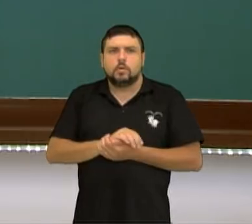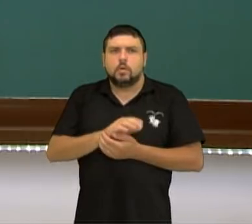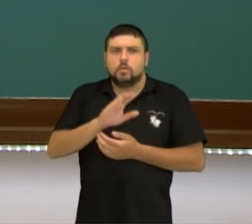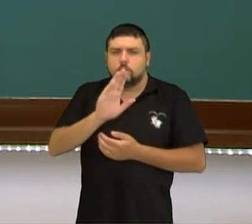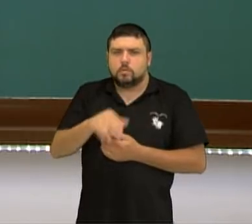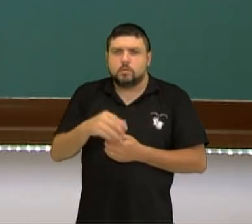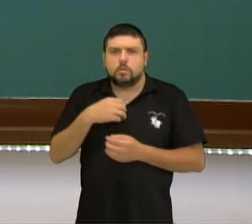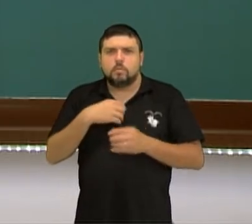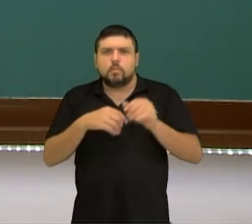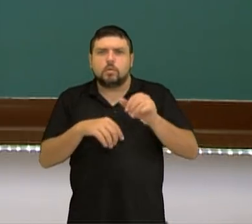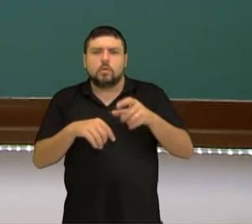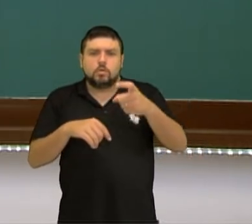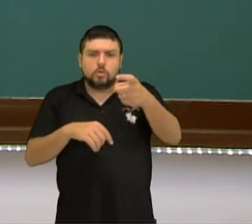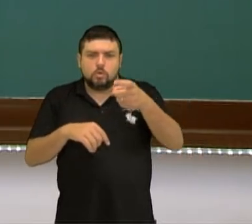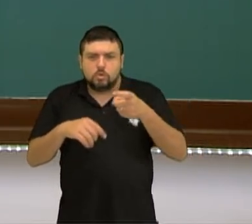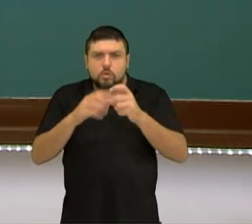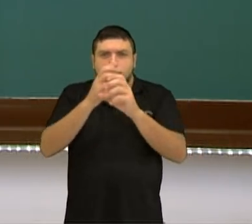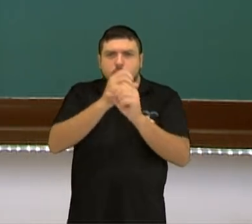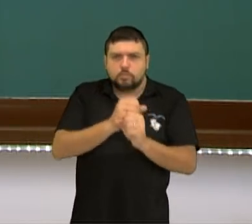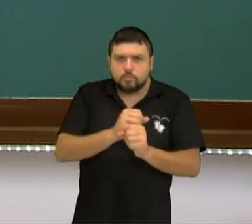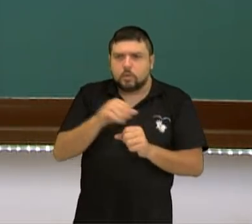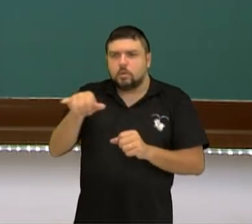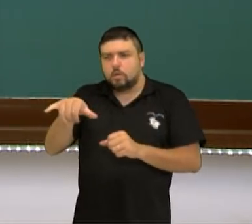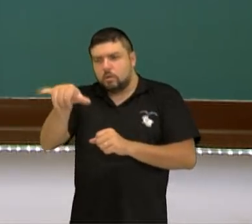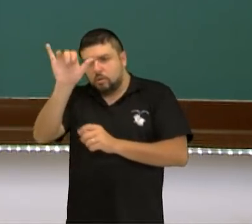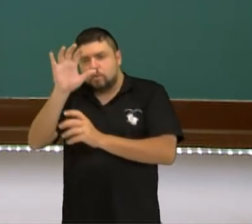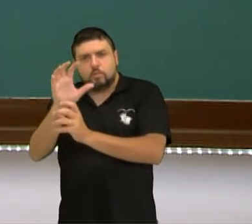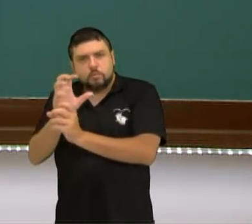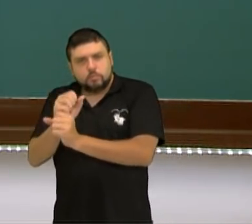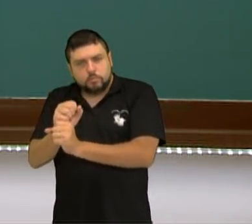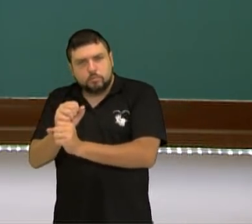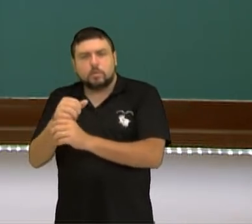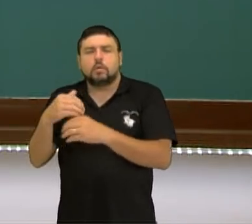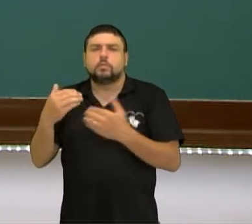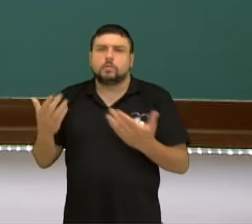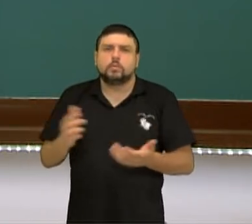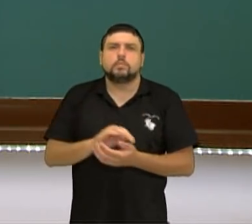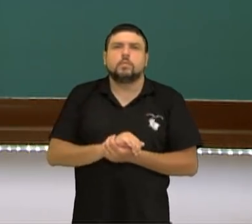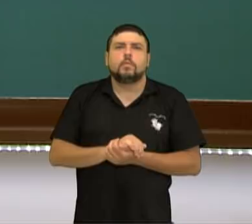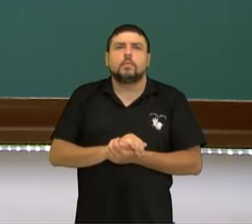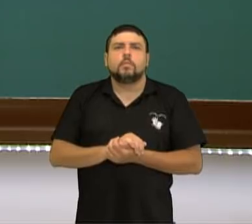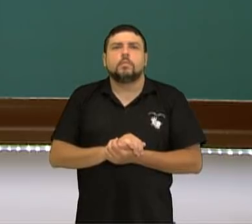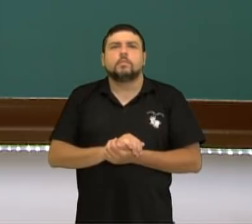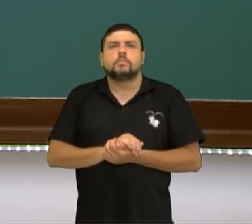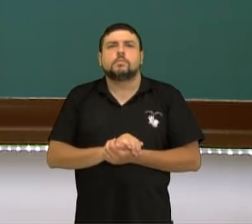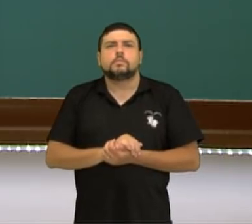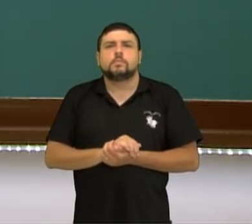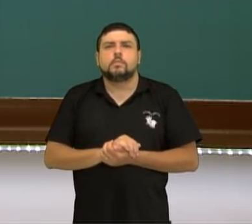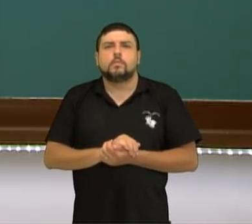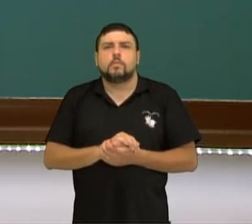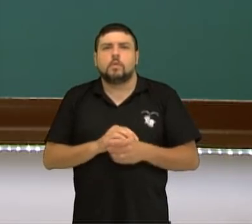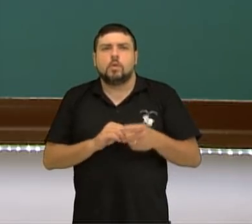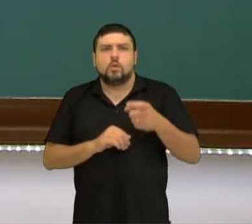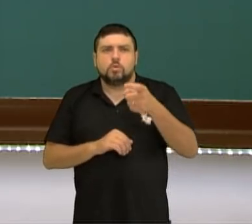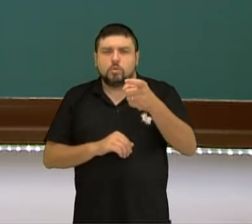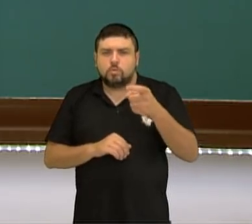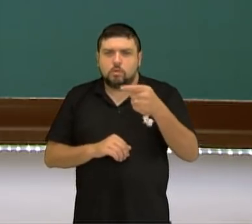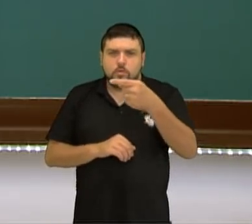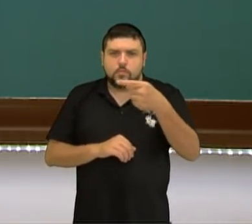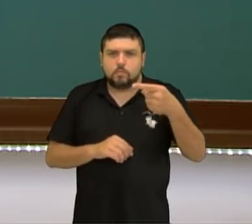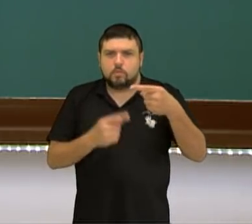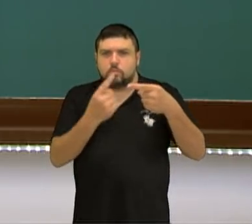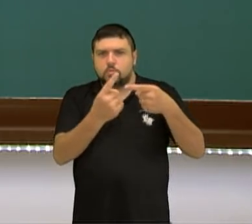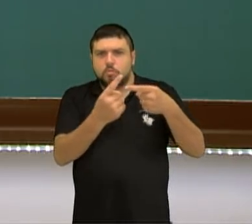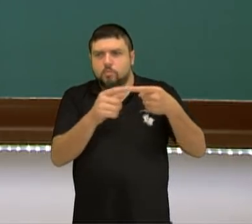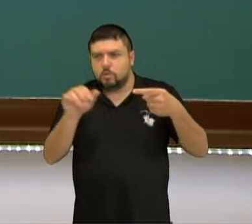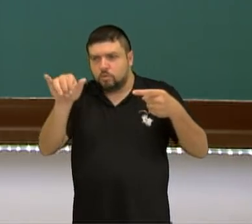saída. Vou colocar, então, aqui o ponto XY. Quando eu tenho um X igual a menos 1, eu vou ter um y igual a menos